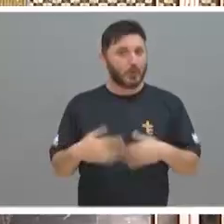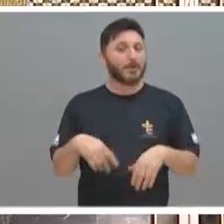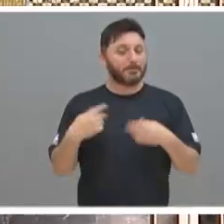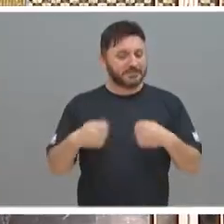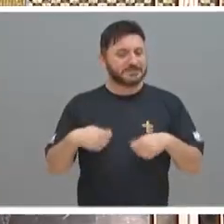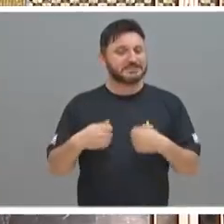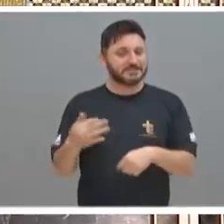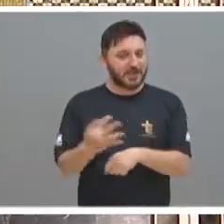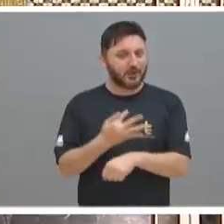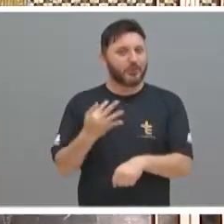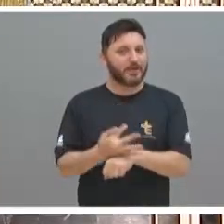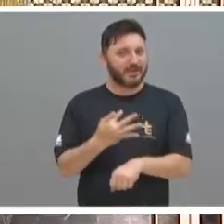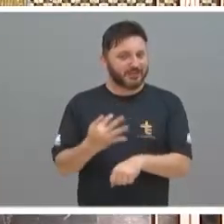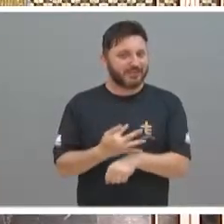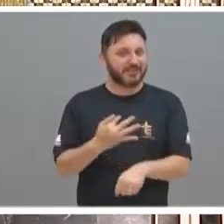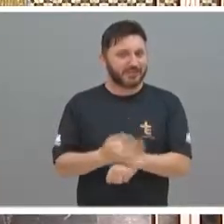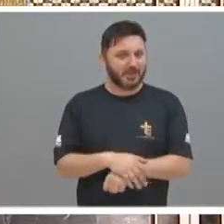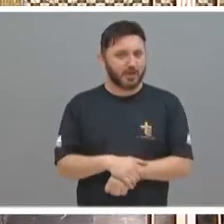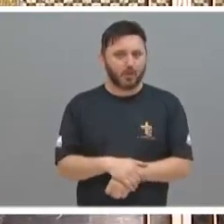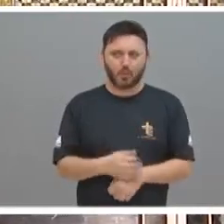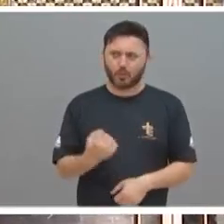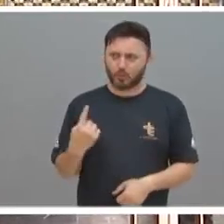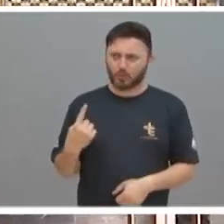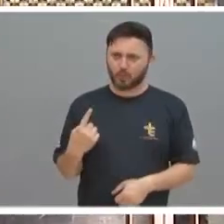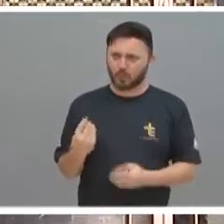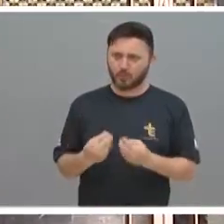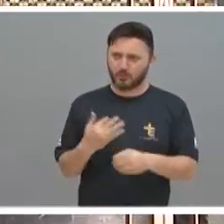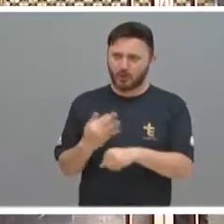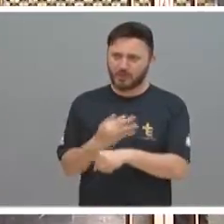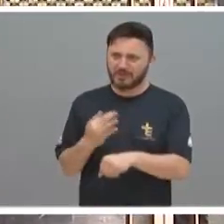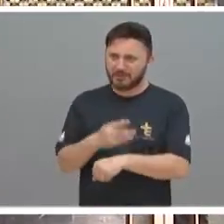casa. Ô louco, padre.